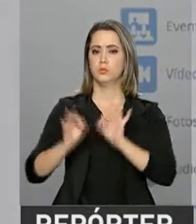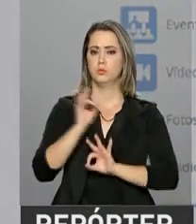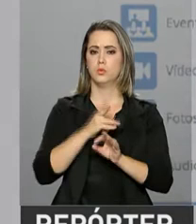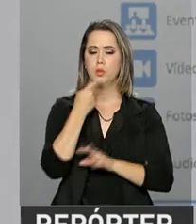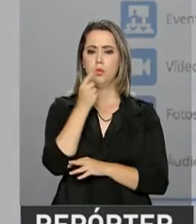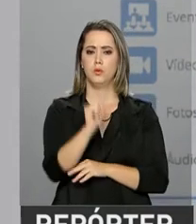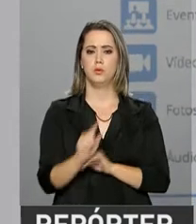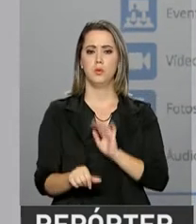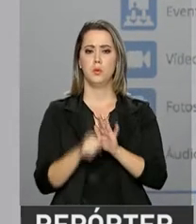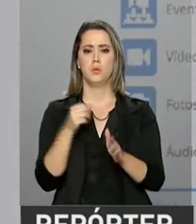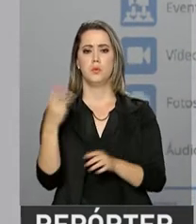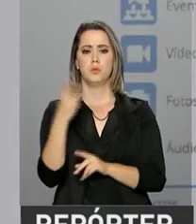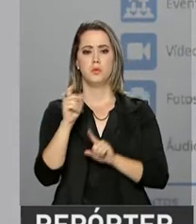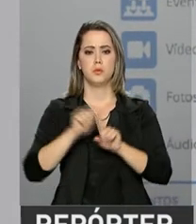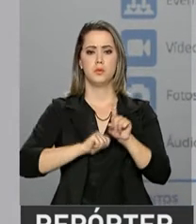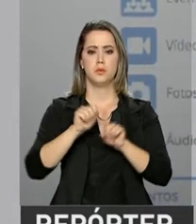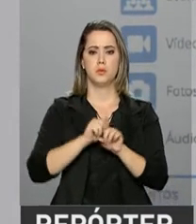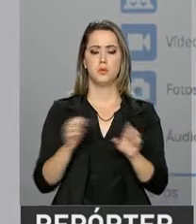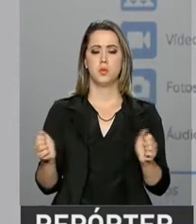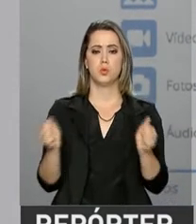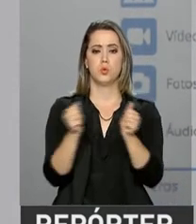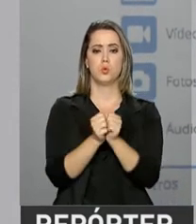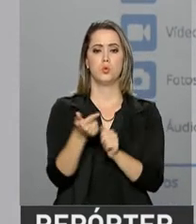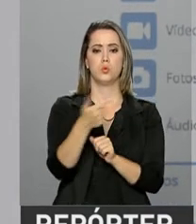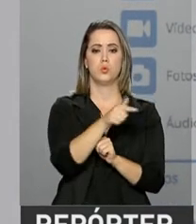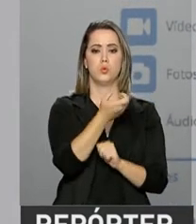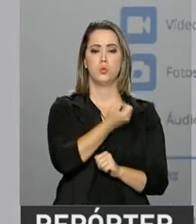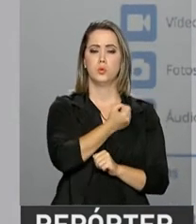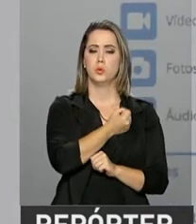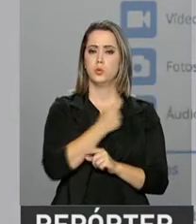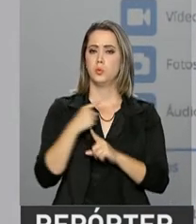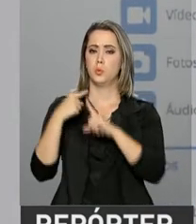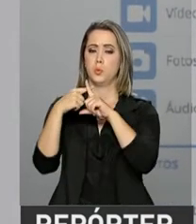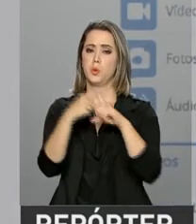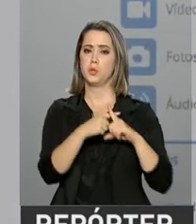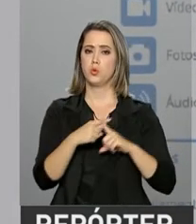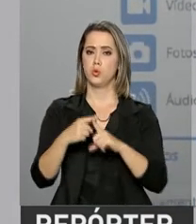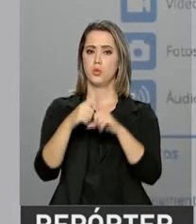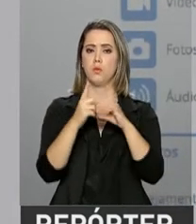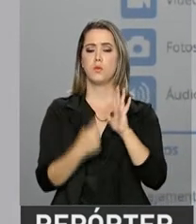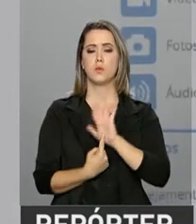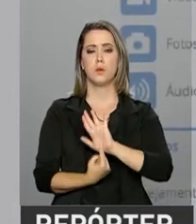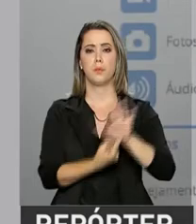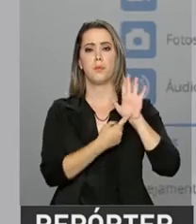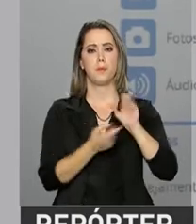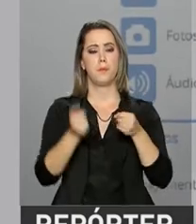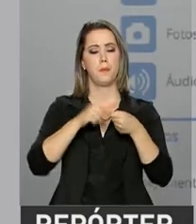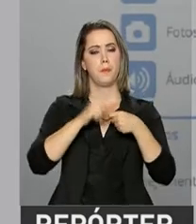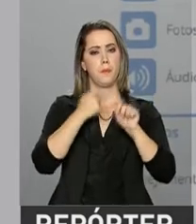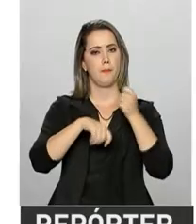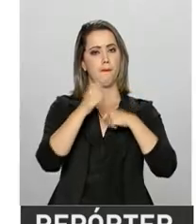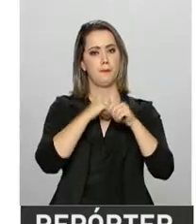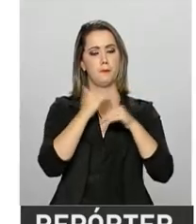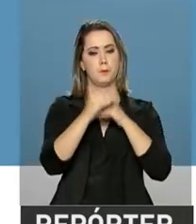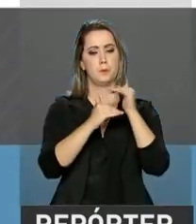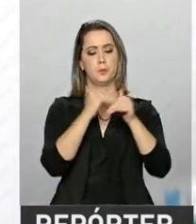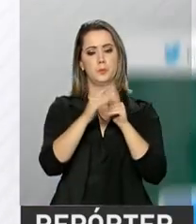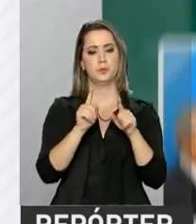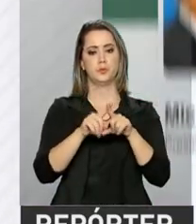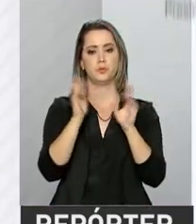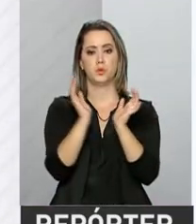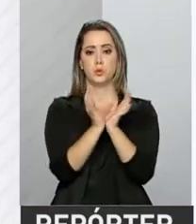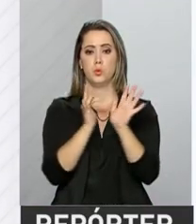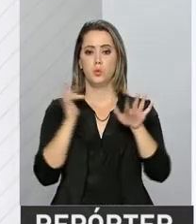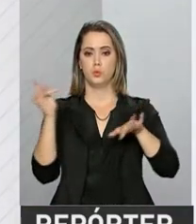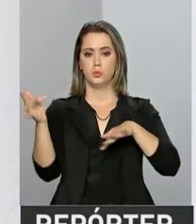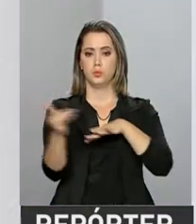desse primeiro trimestre se soma a outros números positivos que mostram a recuperação econômica já nas redes